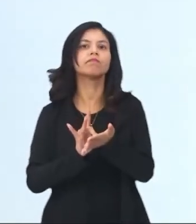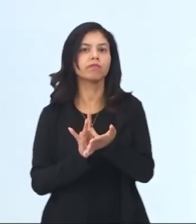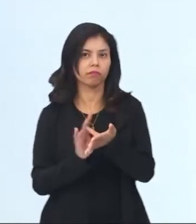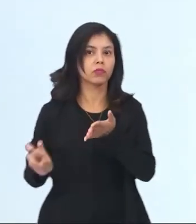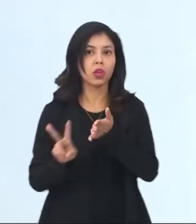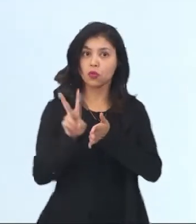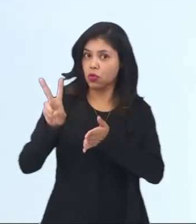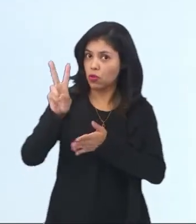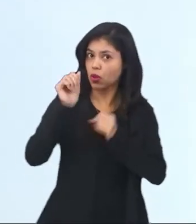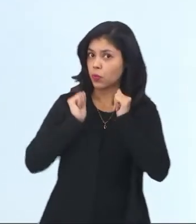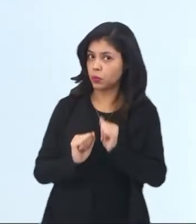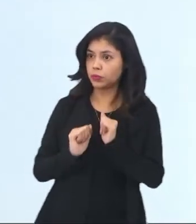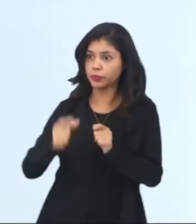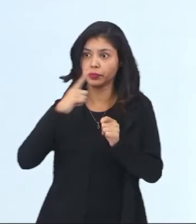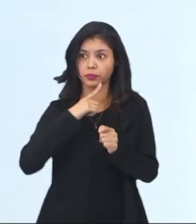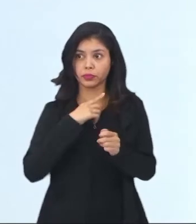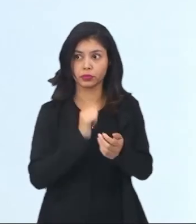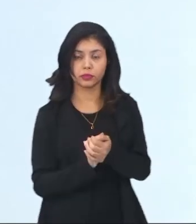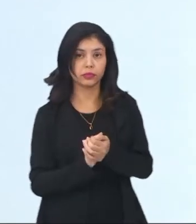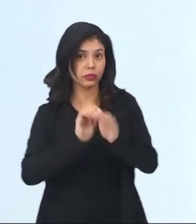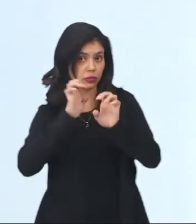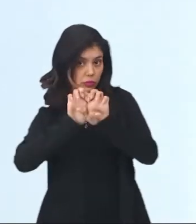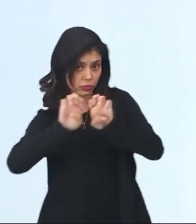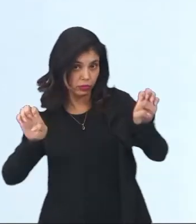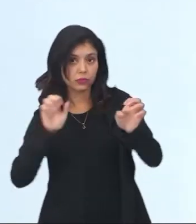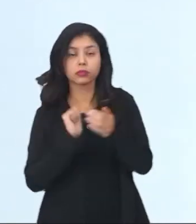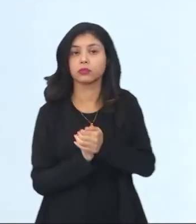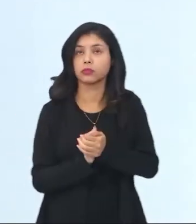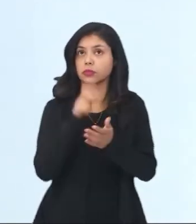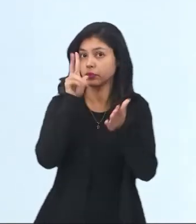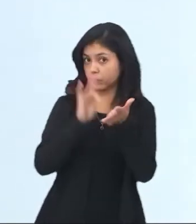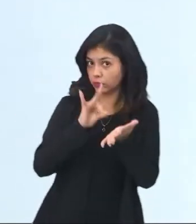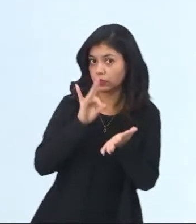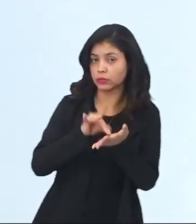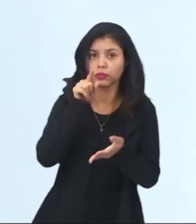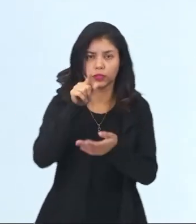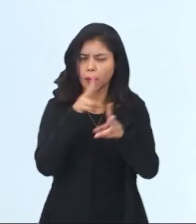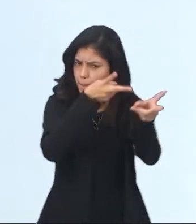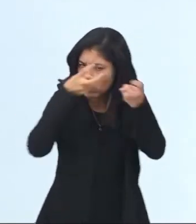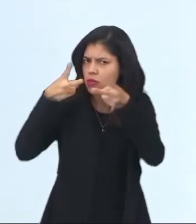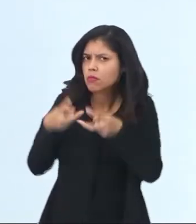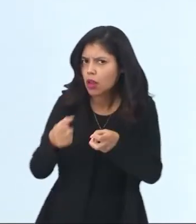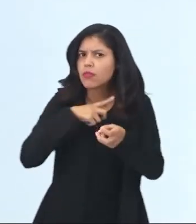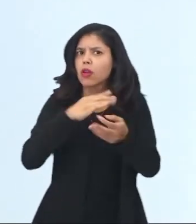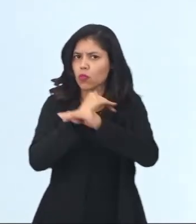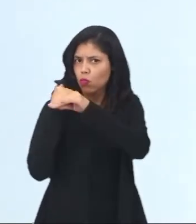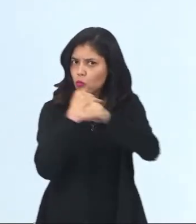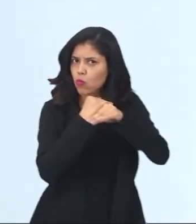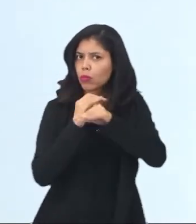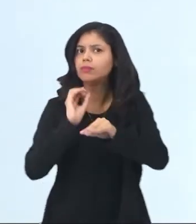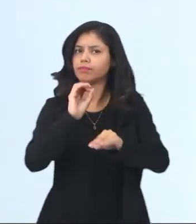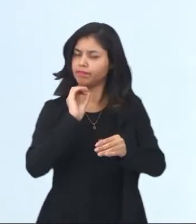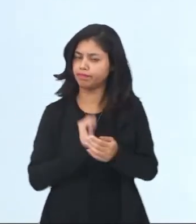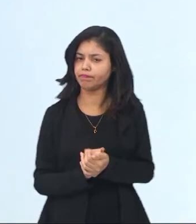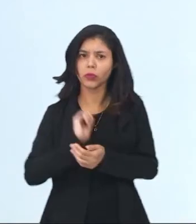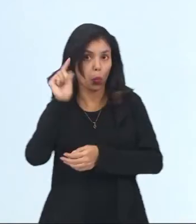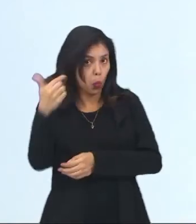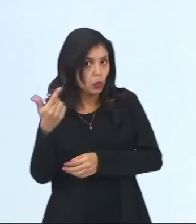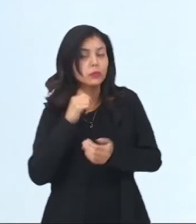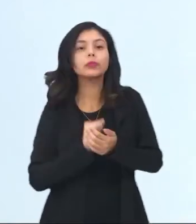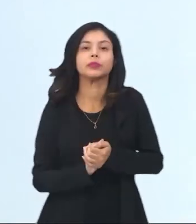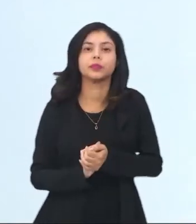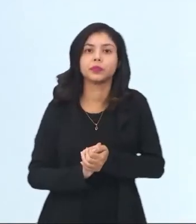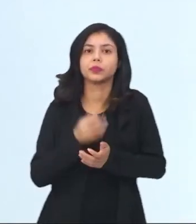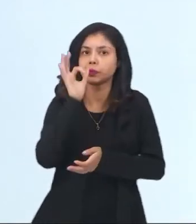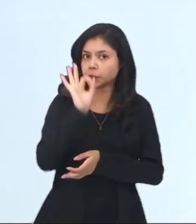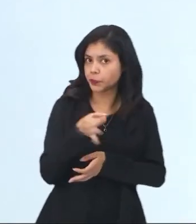valores que nós obtemos, a gente pode colocar na equação e vai tornar a sentença verdadeira. Você vai perceber que vai ser igual a 0. Outro modo de você ver se a resposta